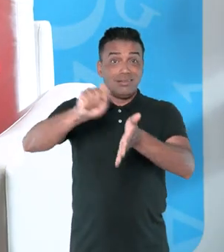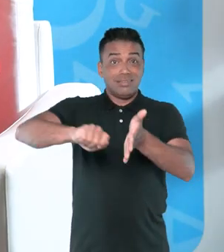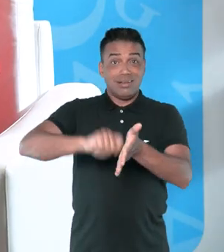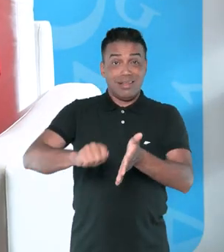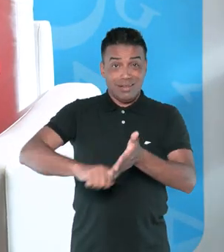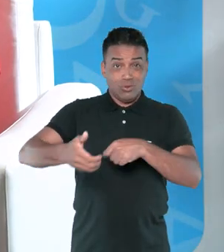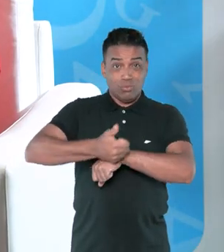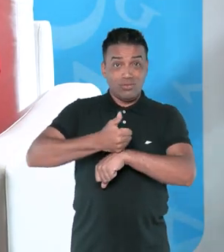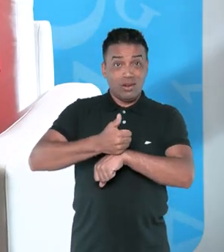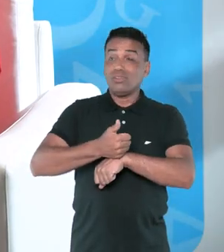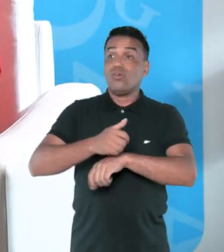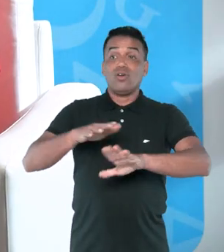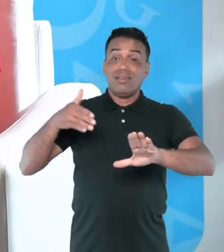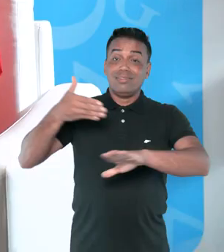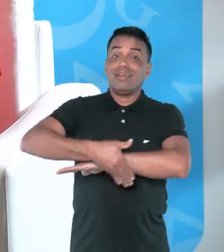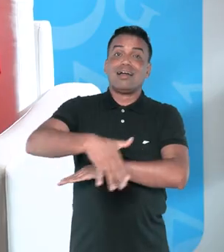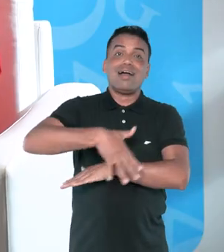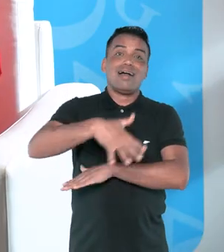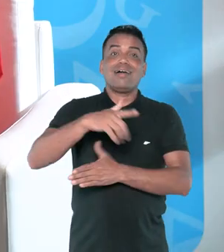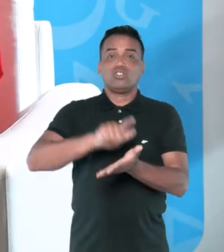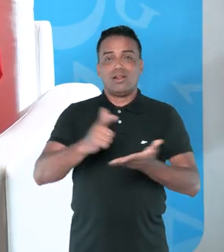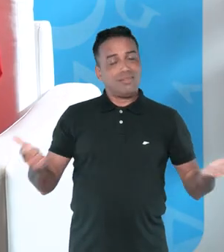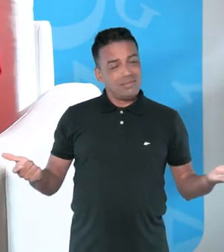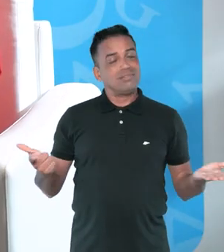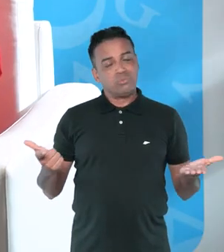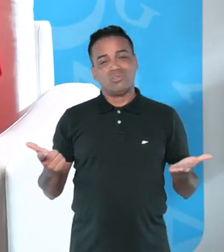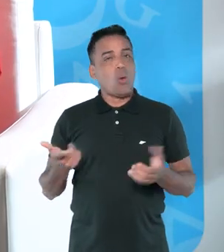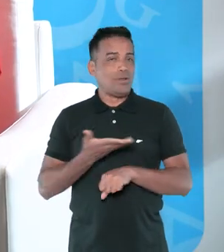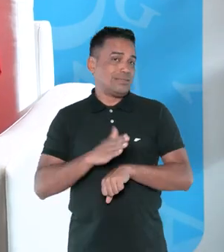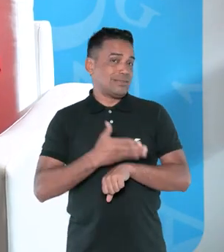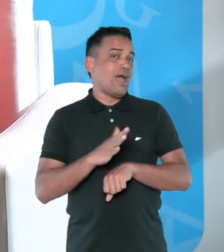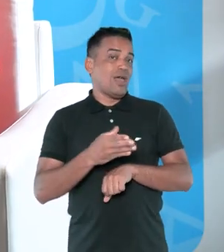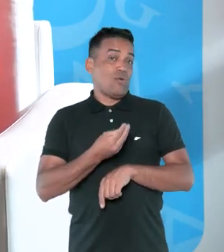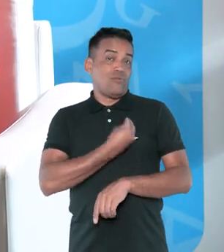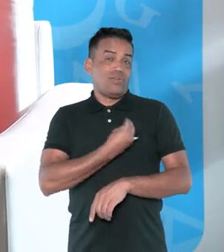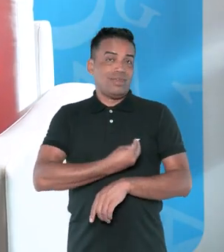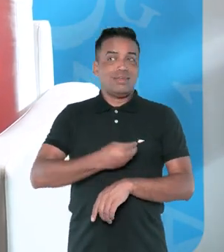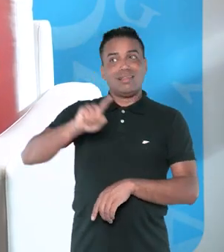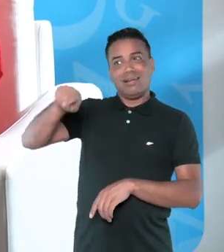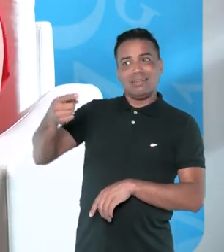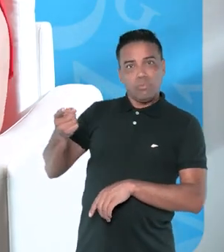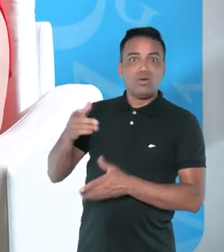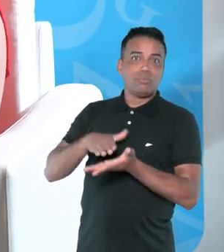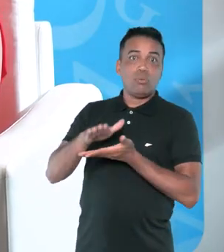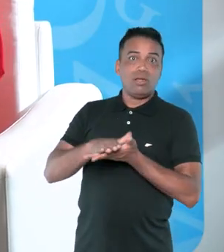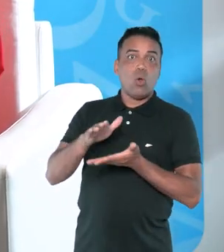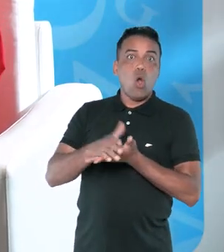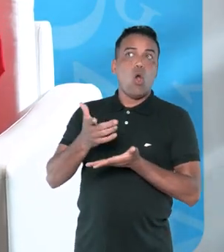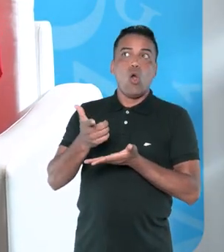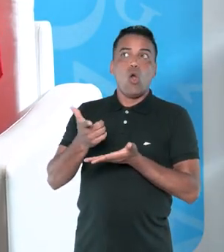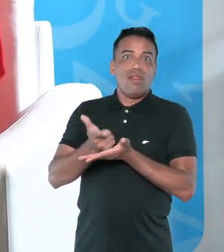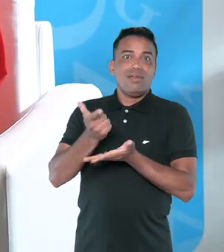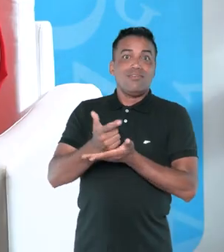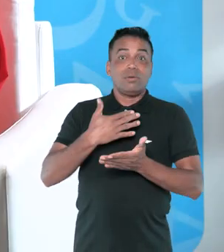mas foi um trabalho de jornalista, não tinha nada de ficção, né? Era um ensaio biográfico. Depois fiz sobre a Raquel de Queiroz, e a editora que publicou esses livros me pediu um livro